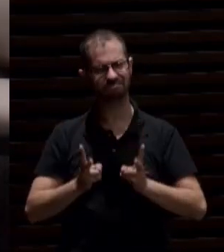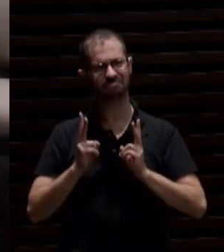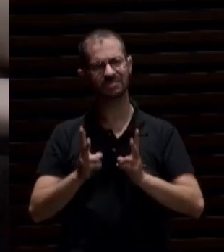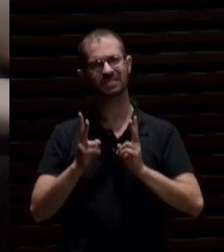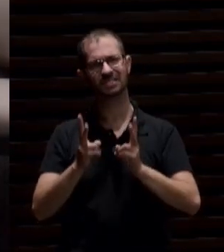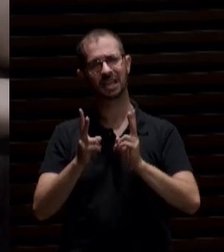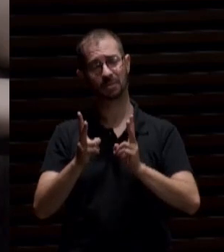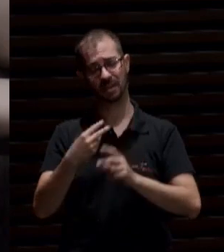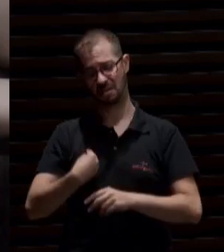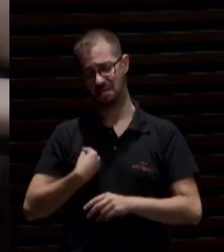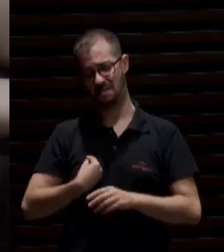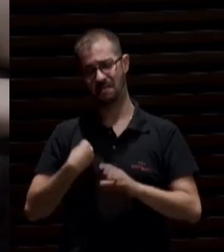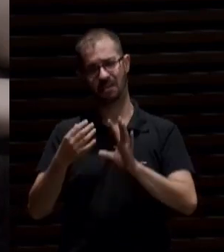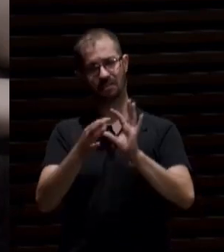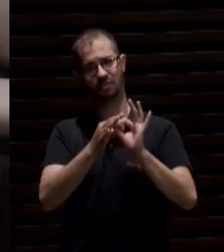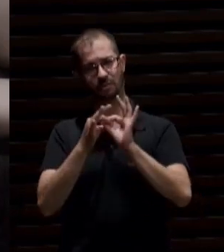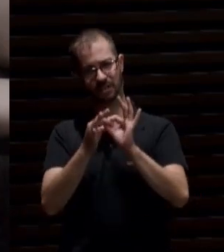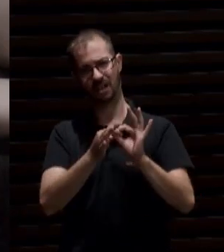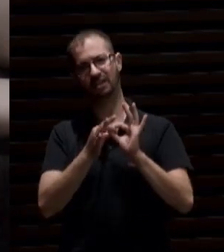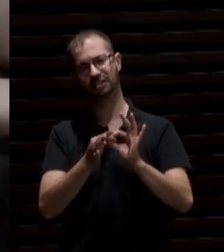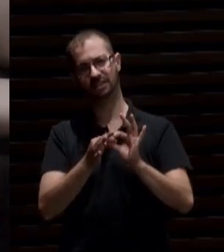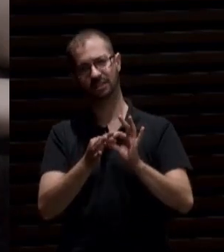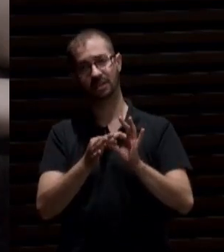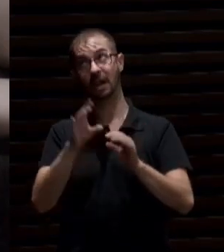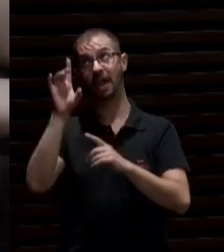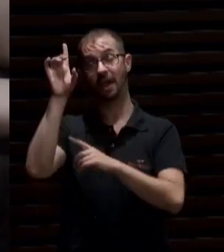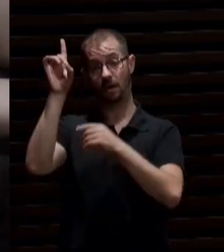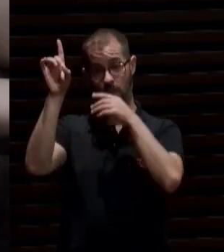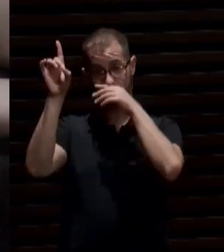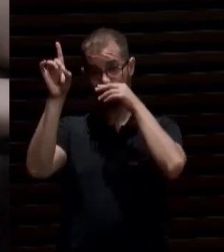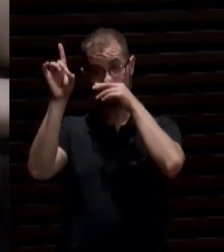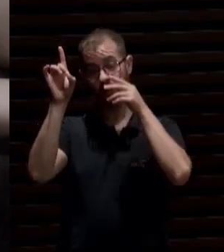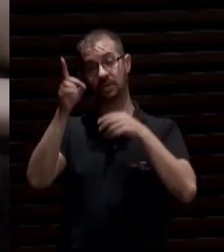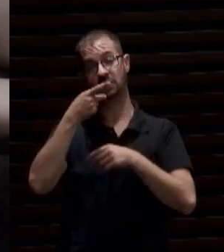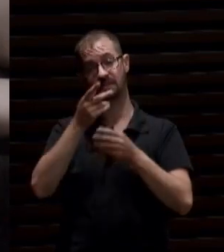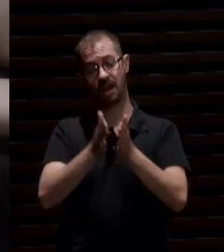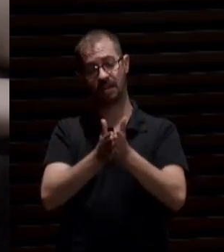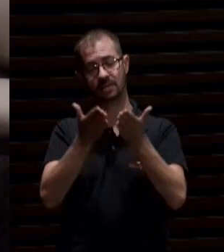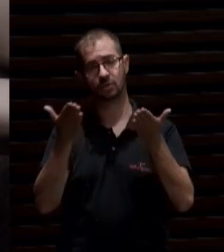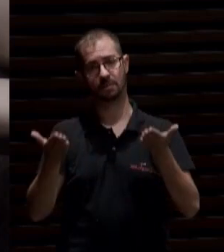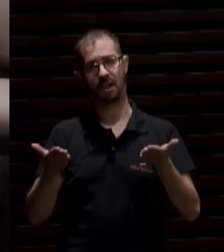vivendo em comunidade. É o que nós podemos fazer. É o que o Senhor nos ensina na sua palavra.